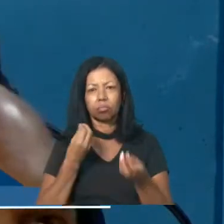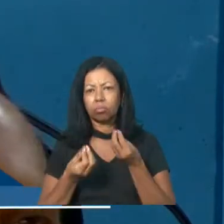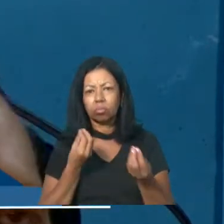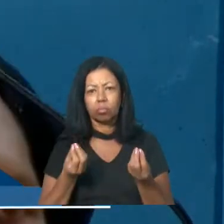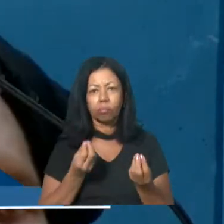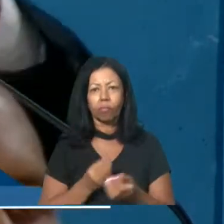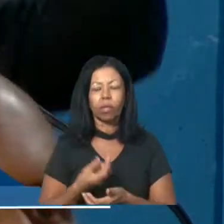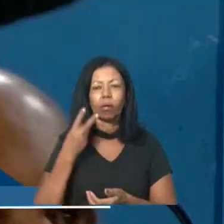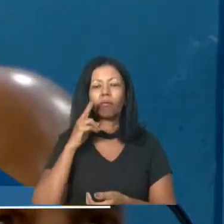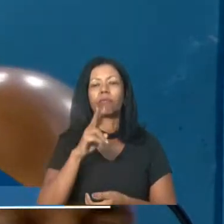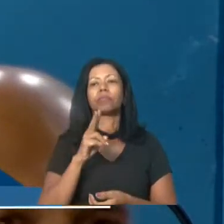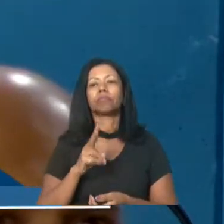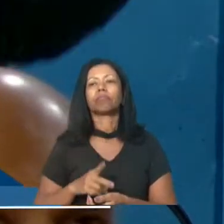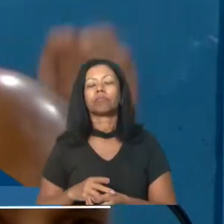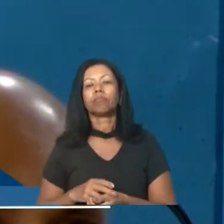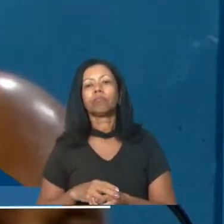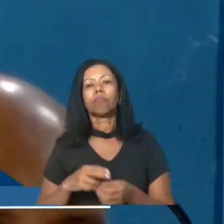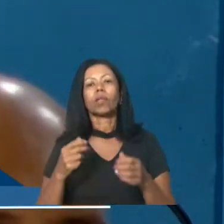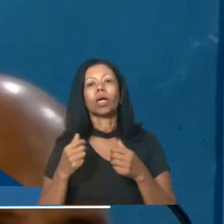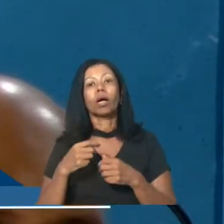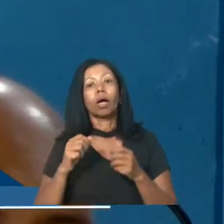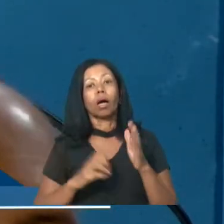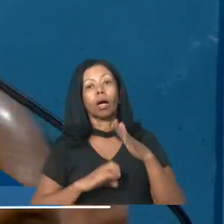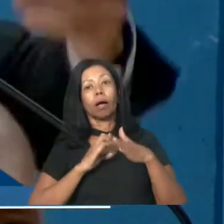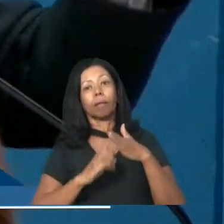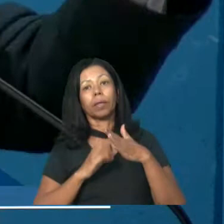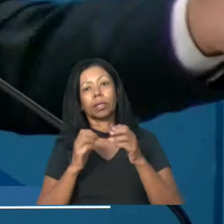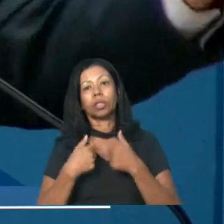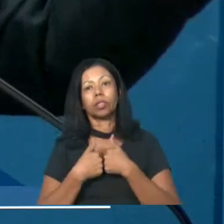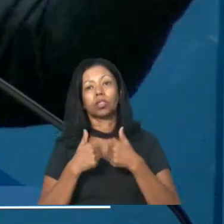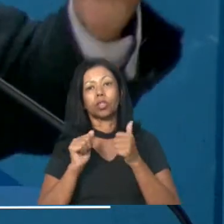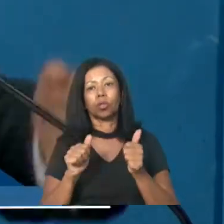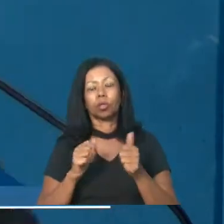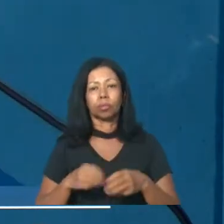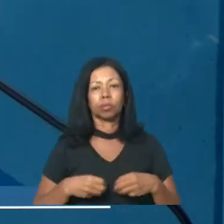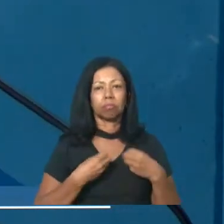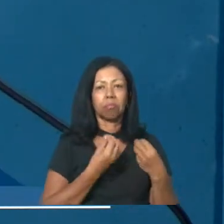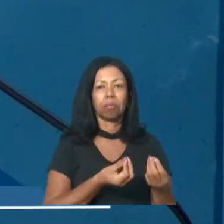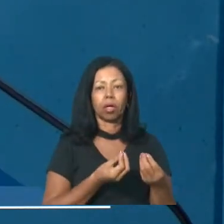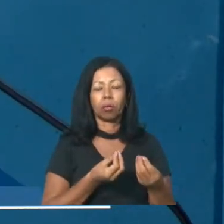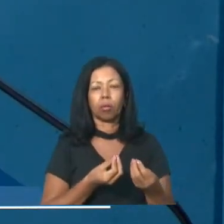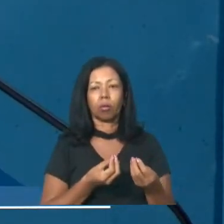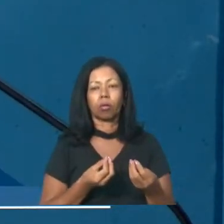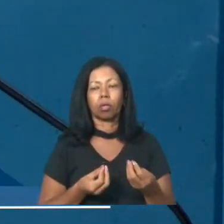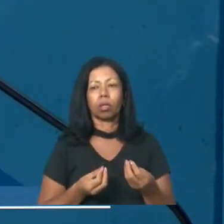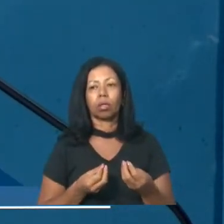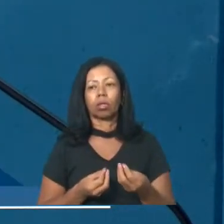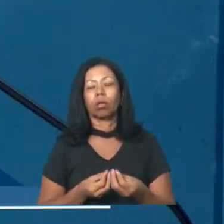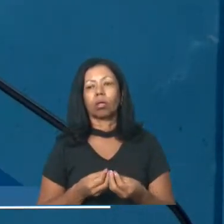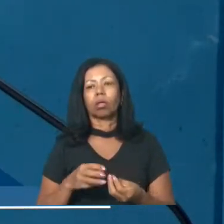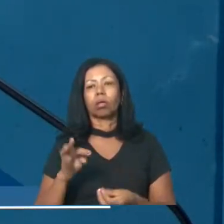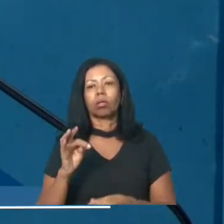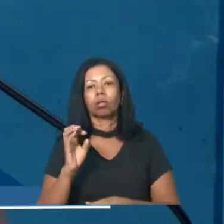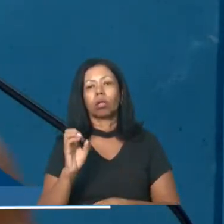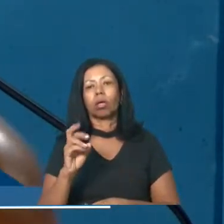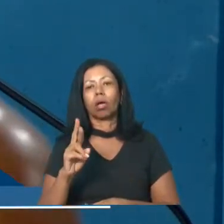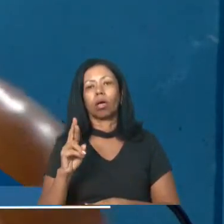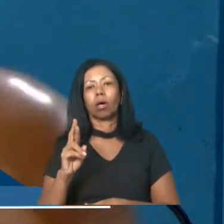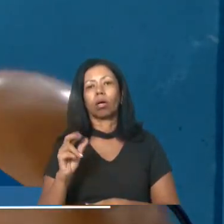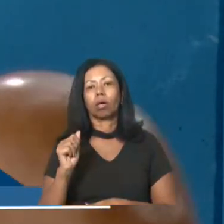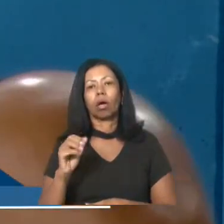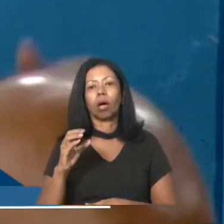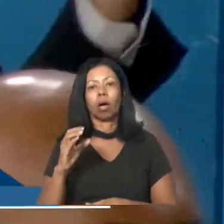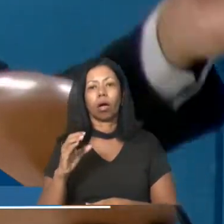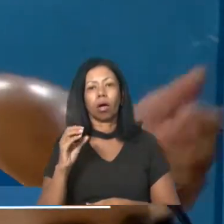o reajuste da empresa de ônibus, o subsídio da empresa de ônibus, o reajuste da Terracom sem ampliação de